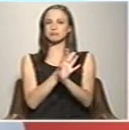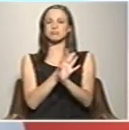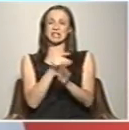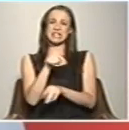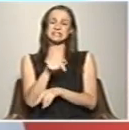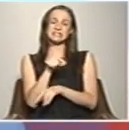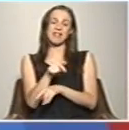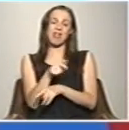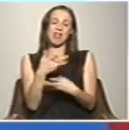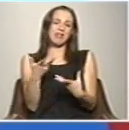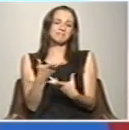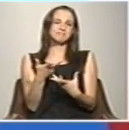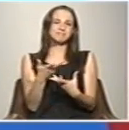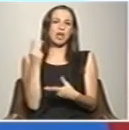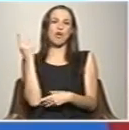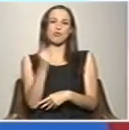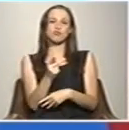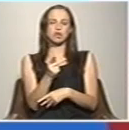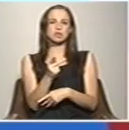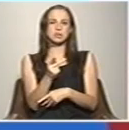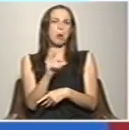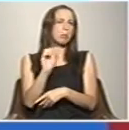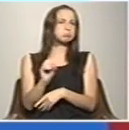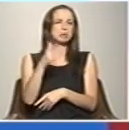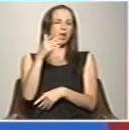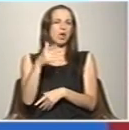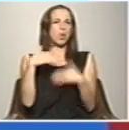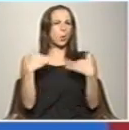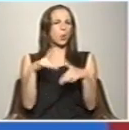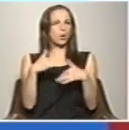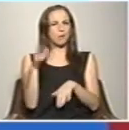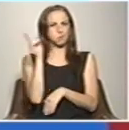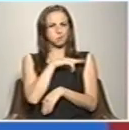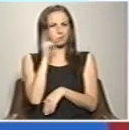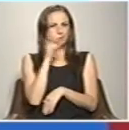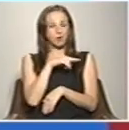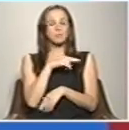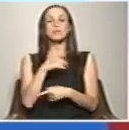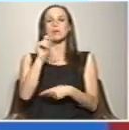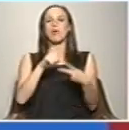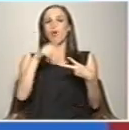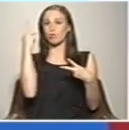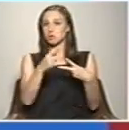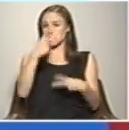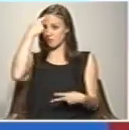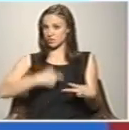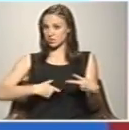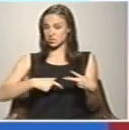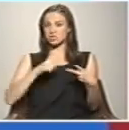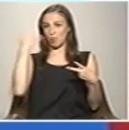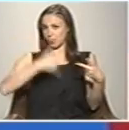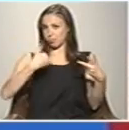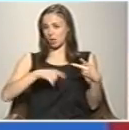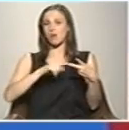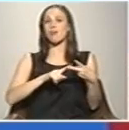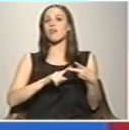assumir aqui como a violência que surge com maior frequência. Depois temos vários tipos de violência, a violência física, a violência financeira,